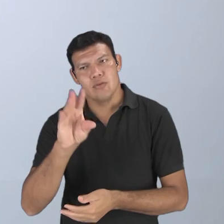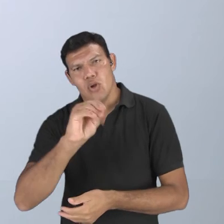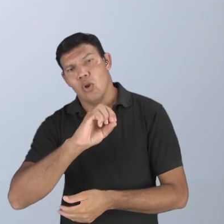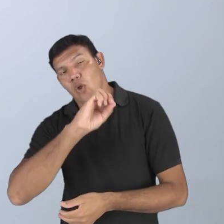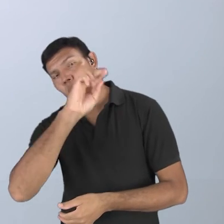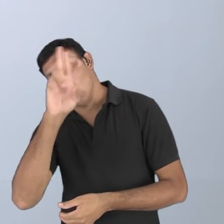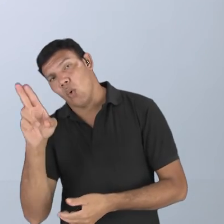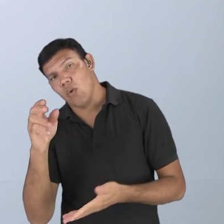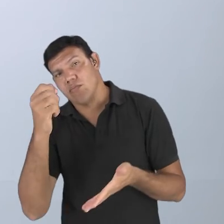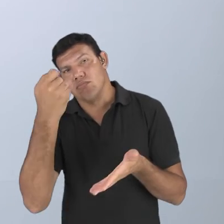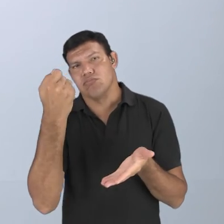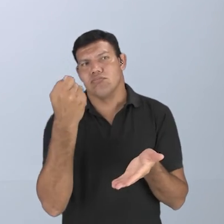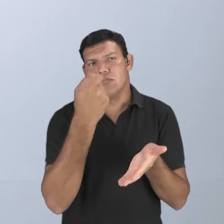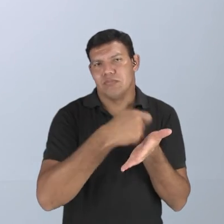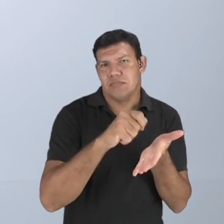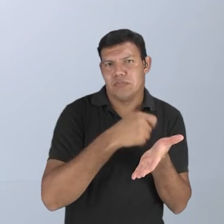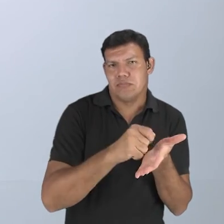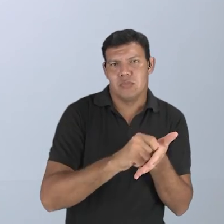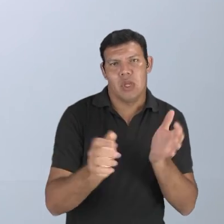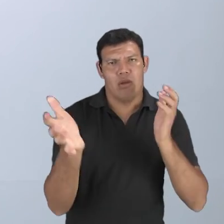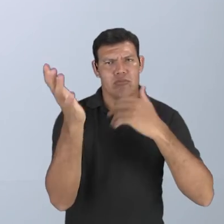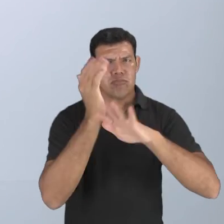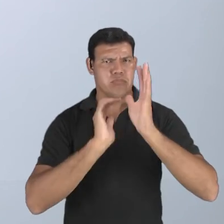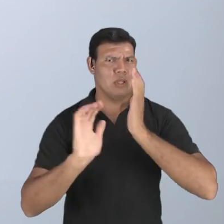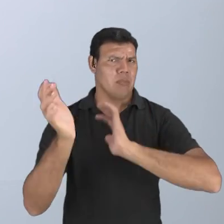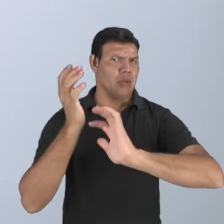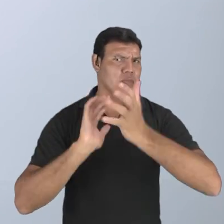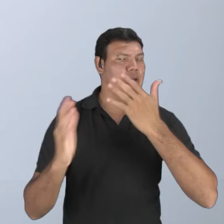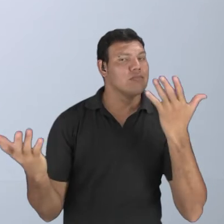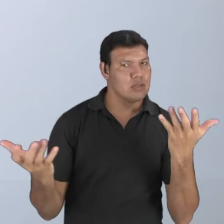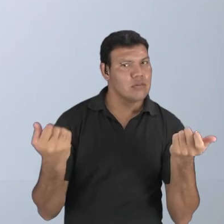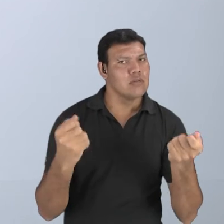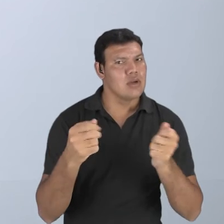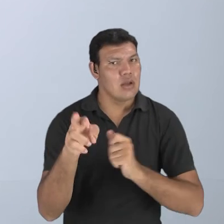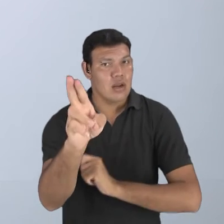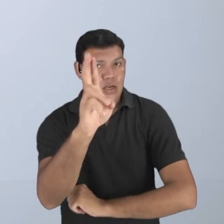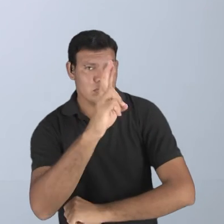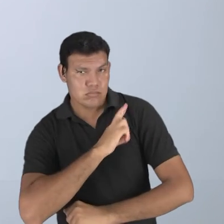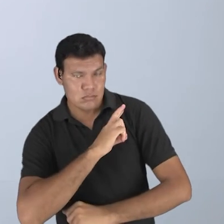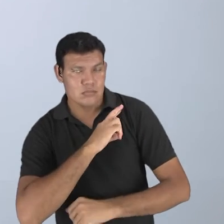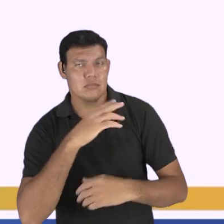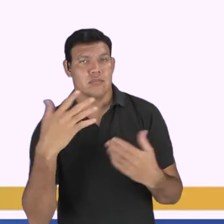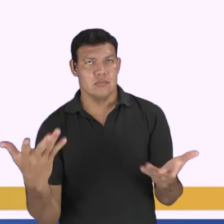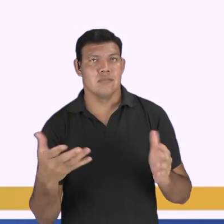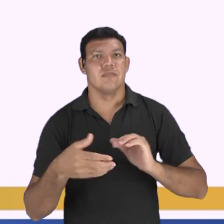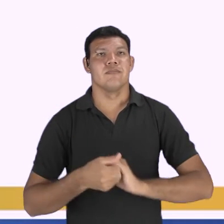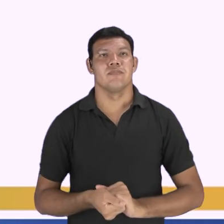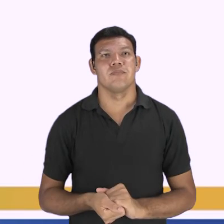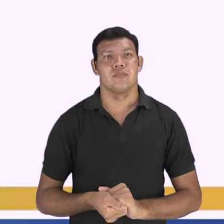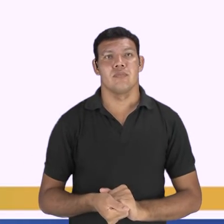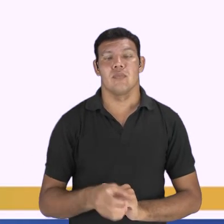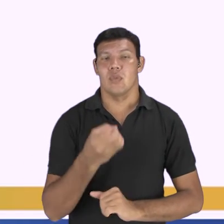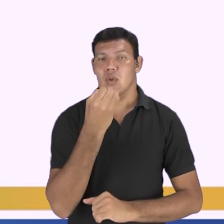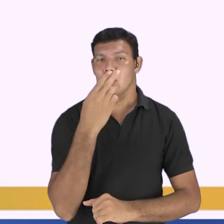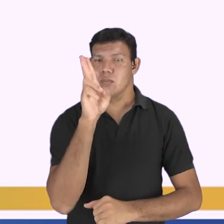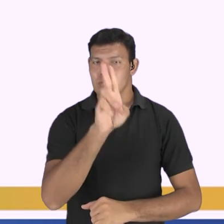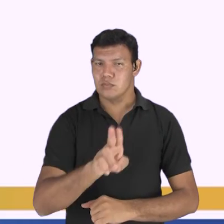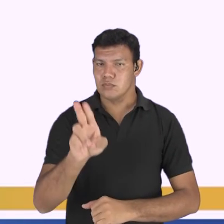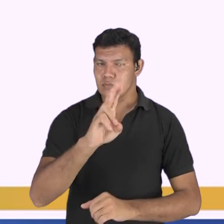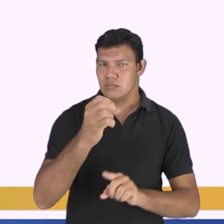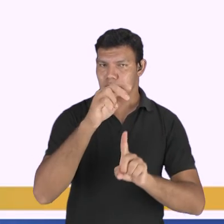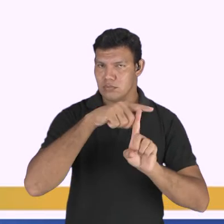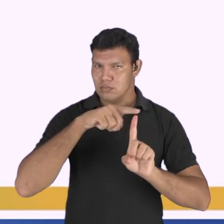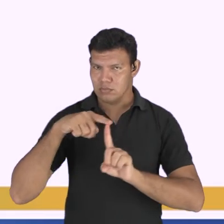seja gesticulando, certo? Mas a gente quer que a pessoa responda, é isso que ela está dizendo, tá? O bom uso dos operadores